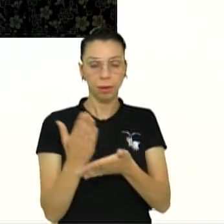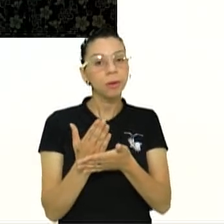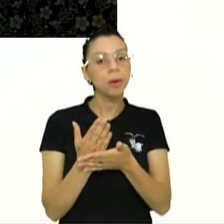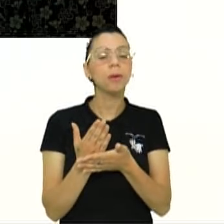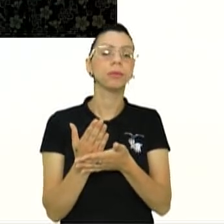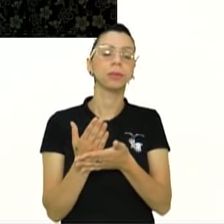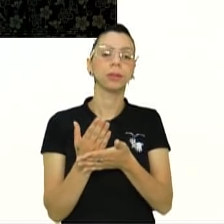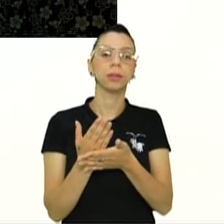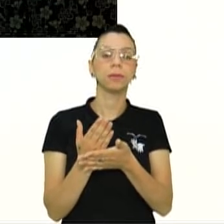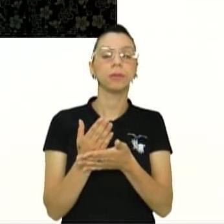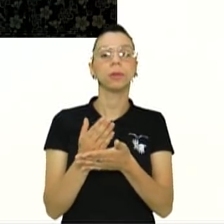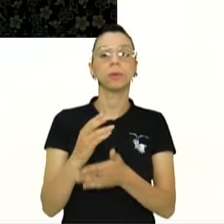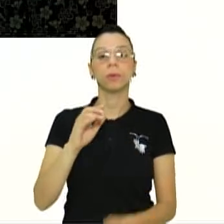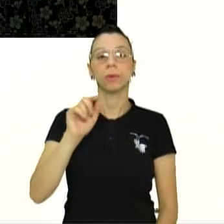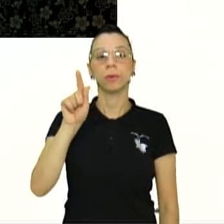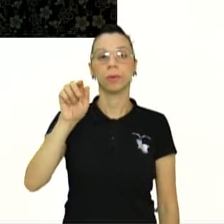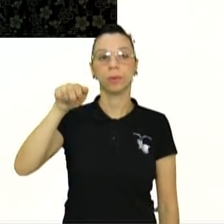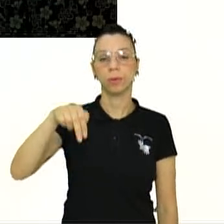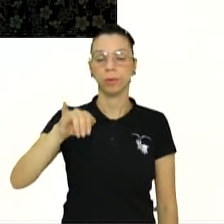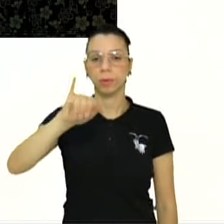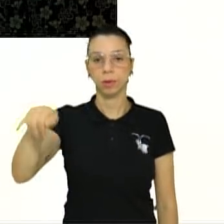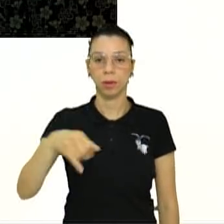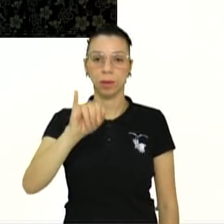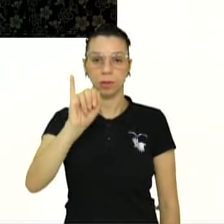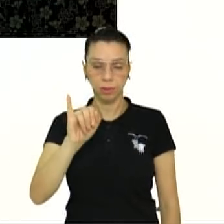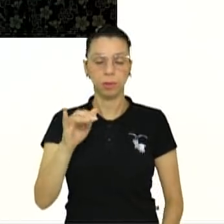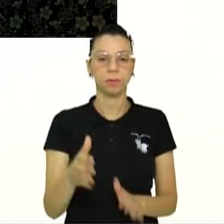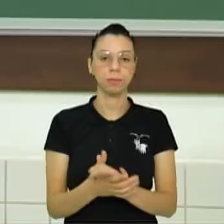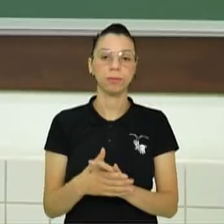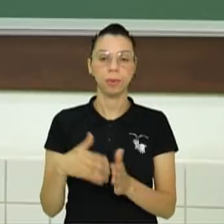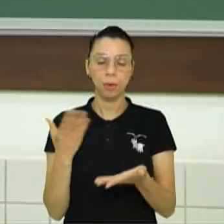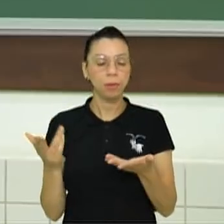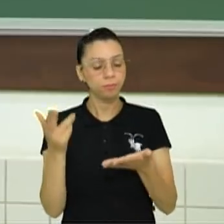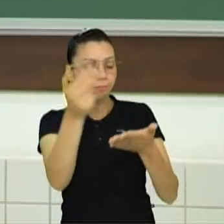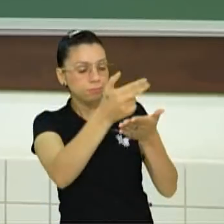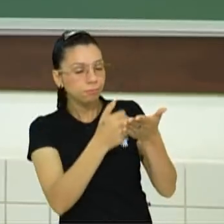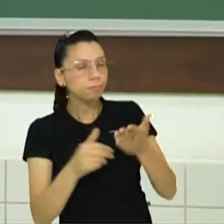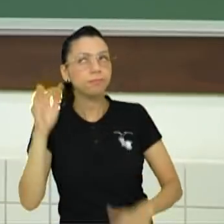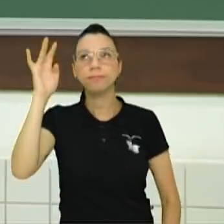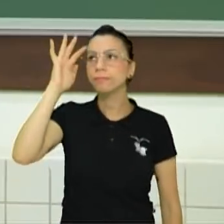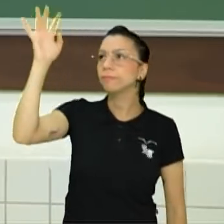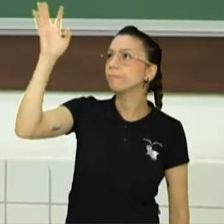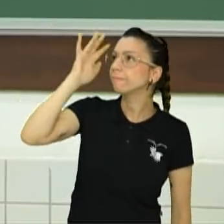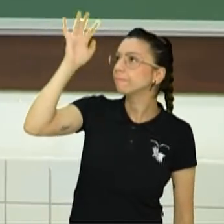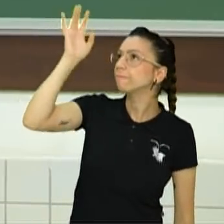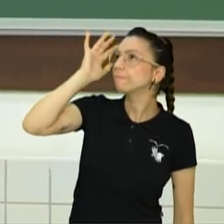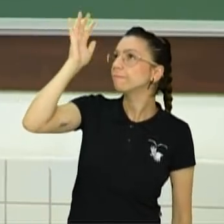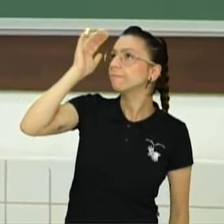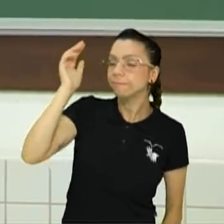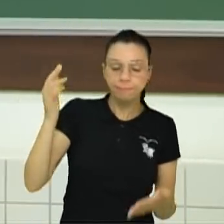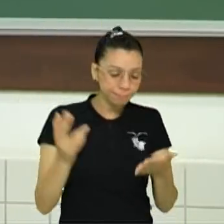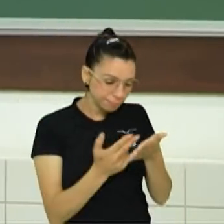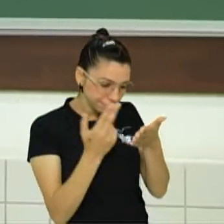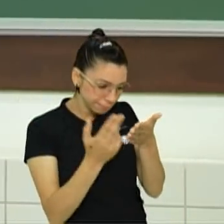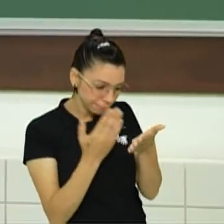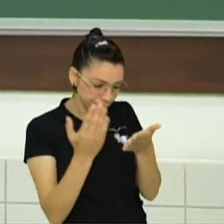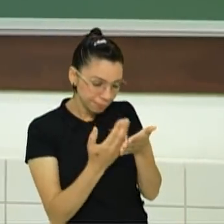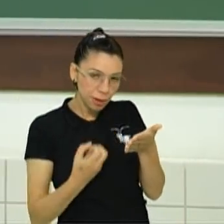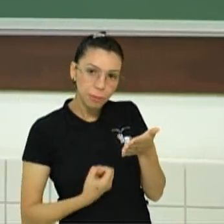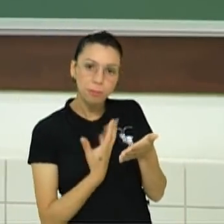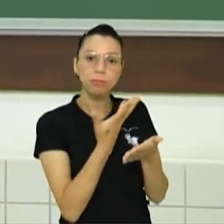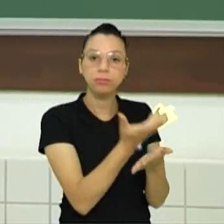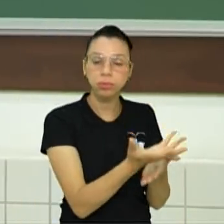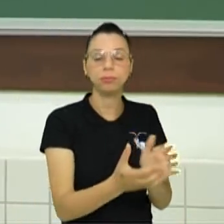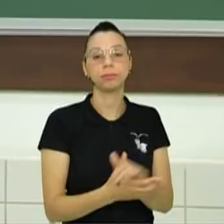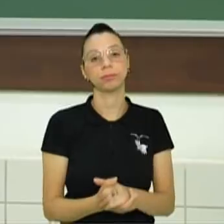Monogatari, ela foi feita os desenhos, então foi pensado e criado. Eu não consegui trazer